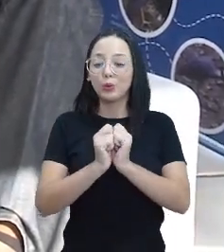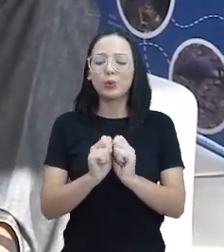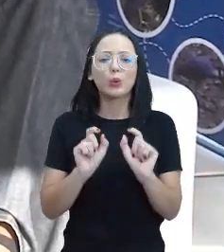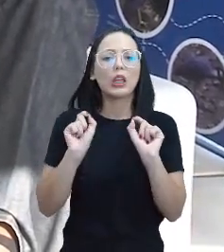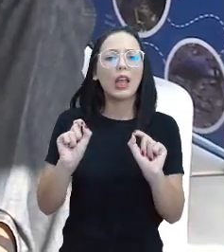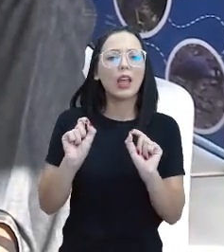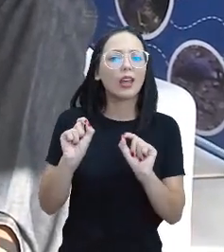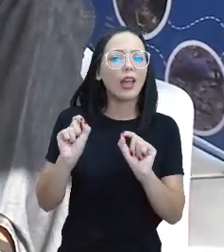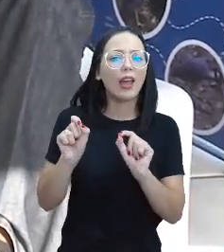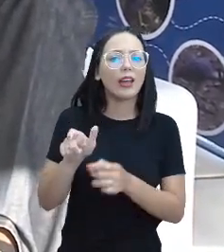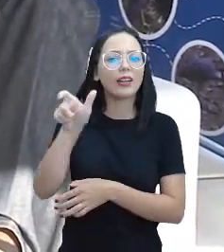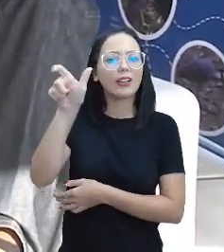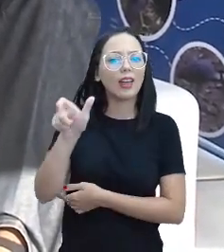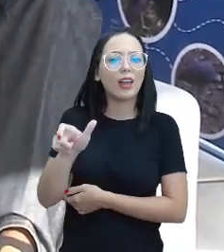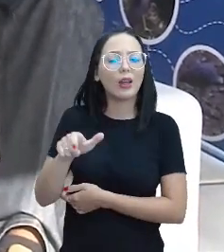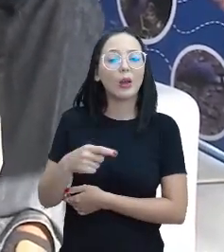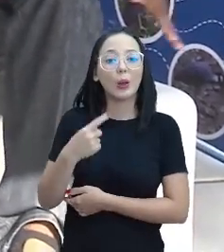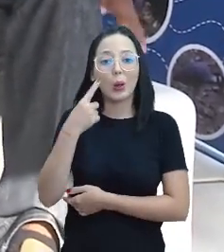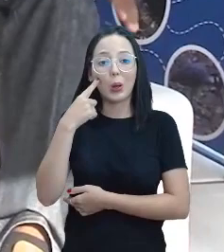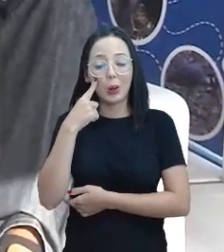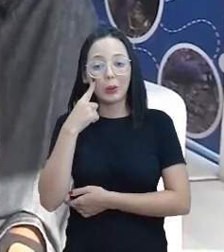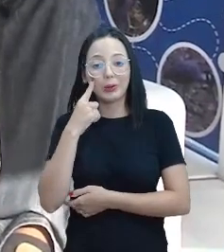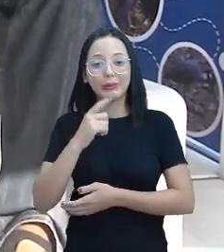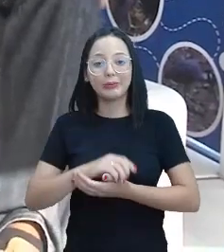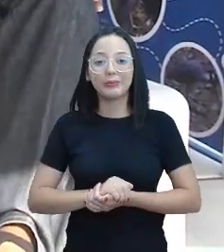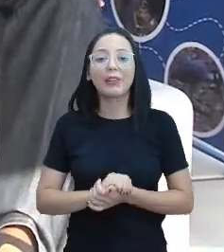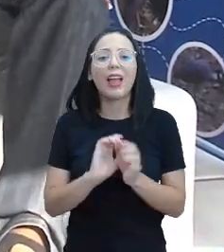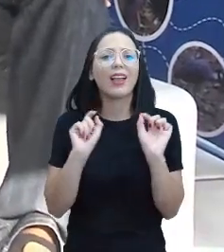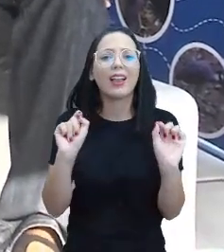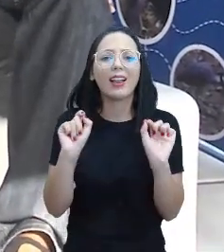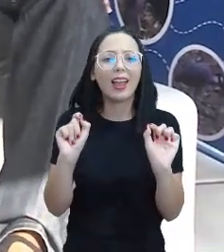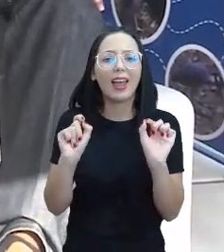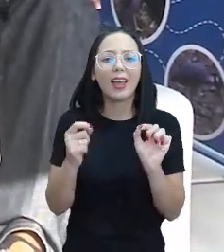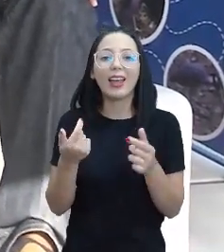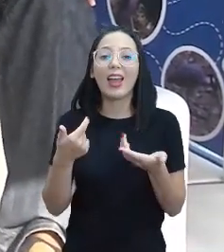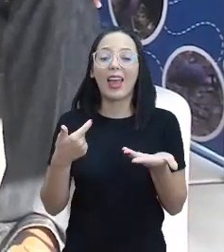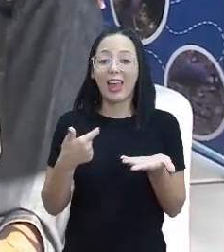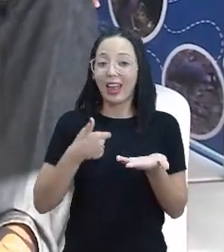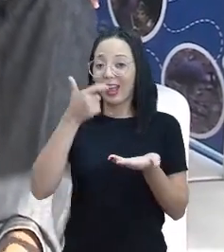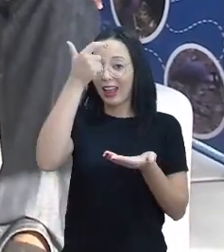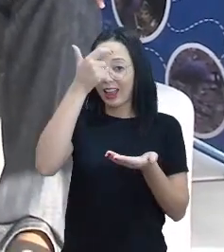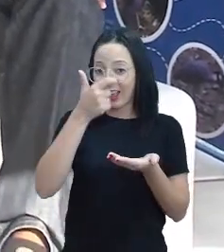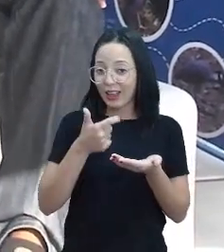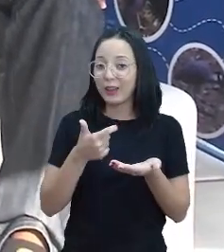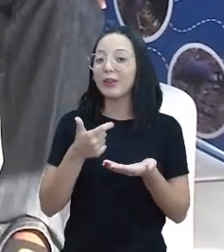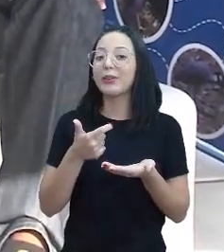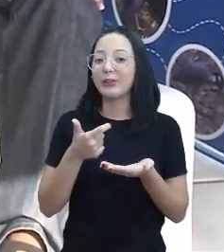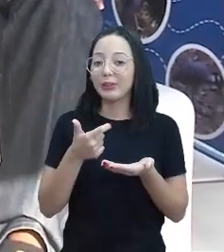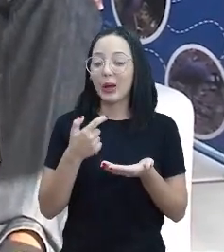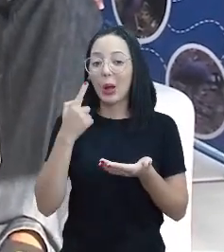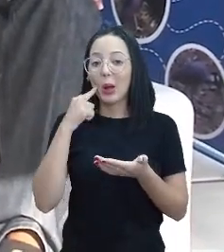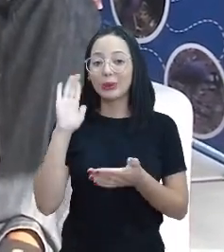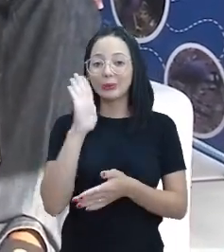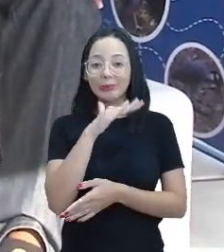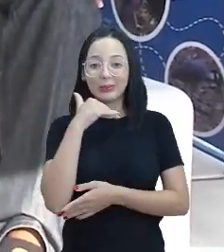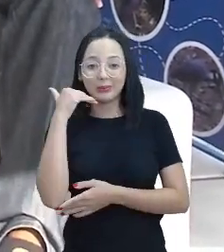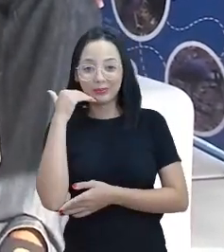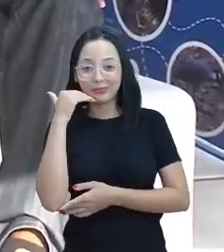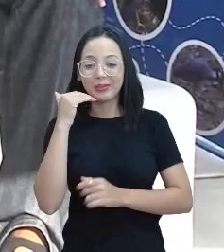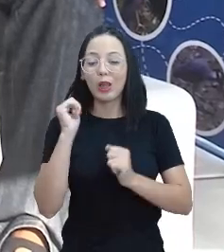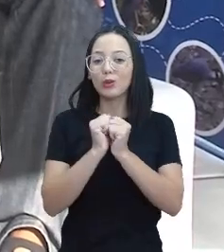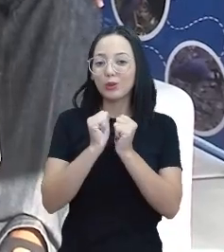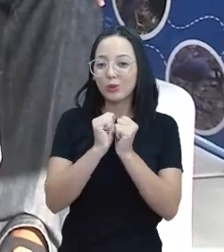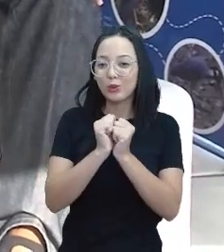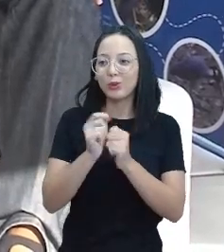quem? Olá, professor, se apresenta aí. Quem? Ele, o próprio, qual? O rostinho lindo,